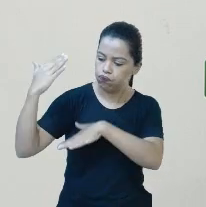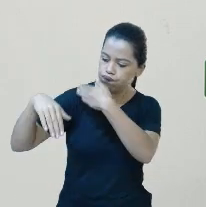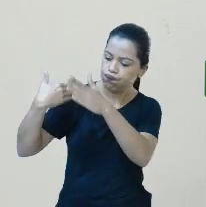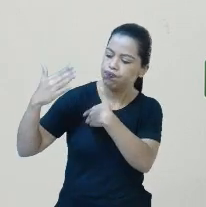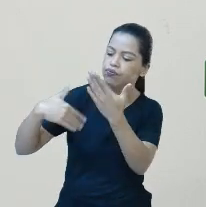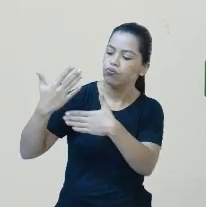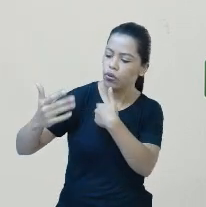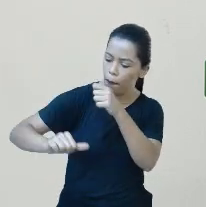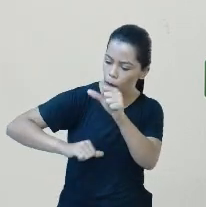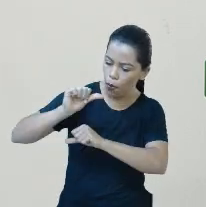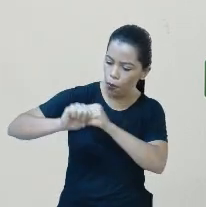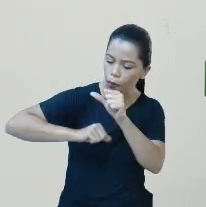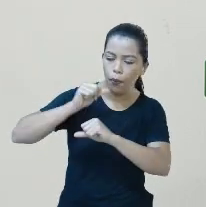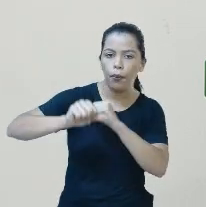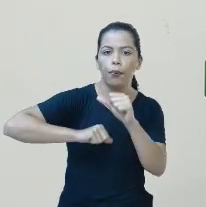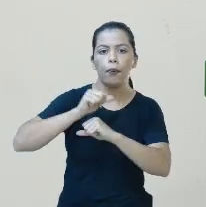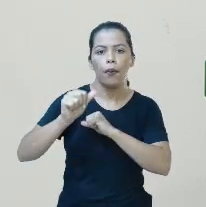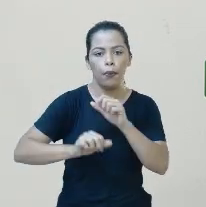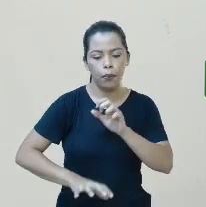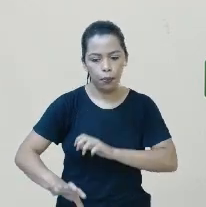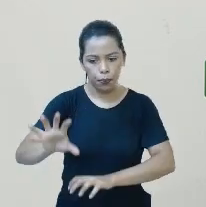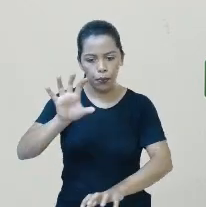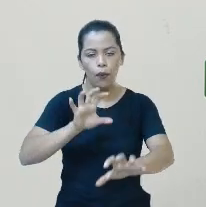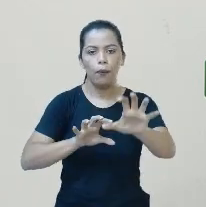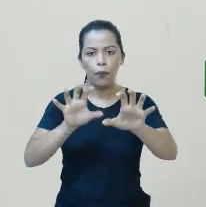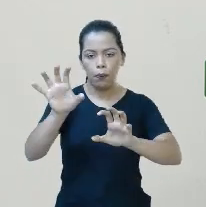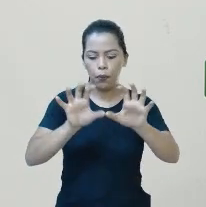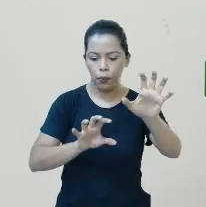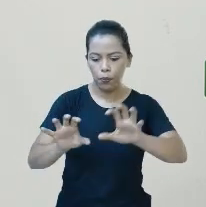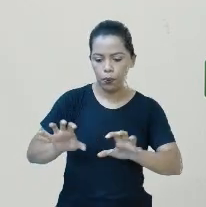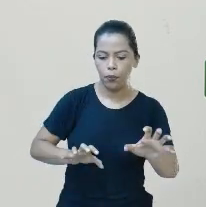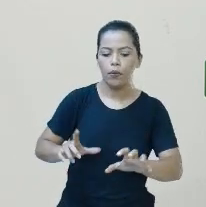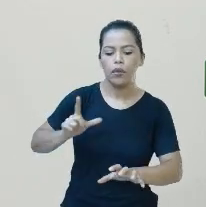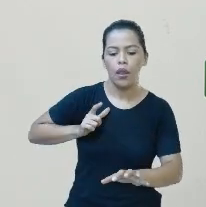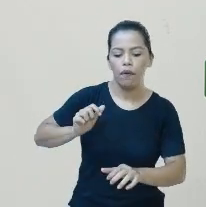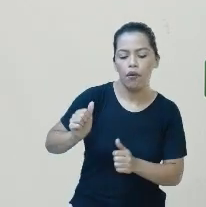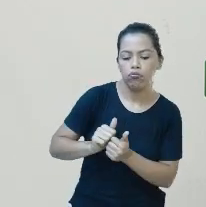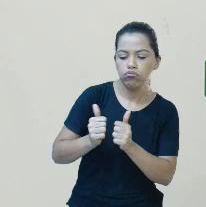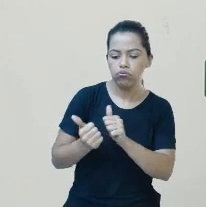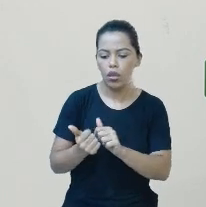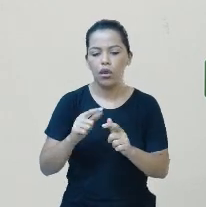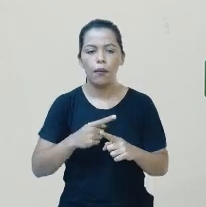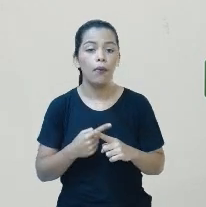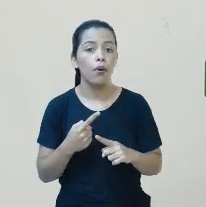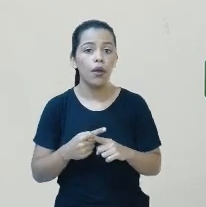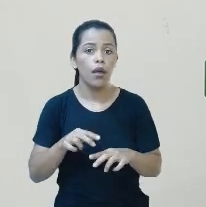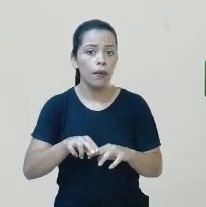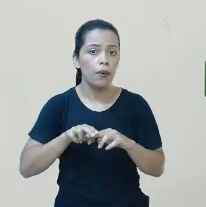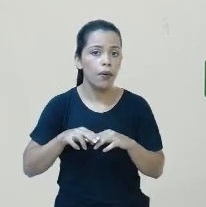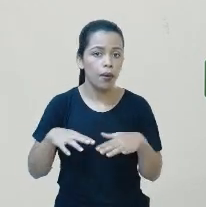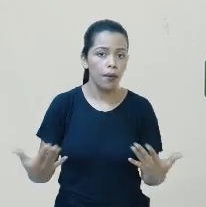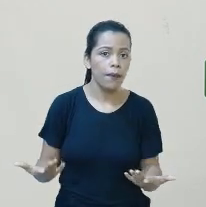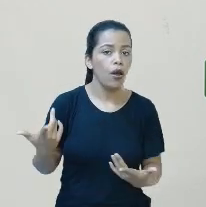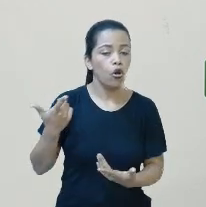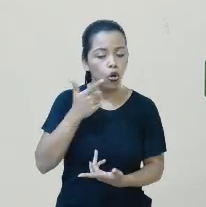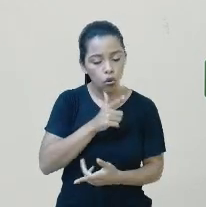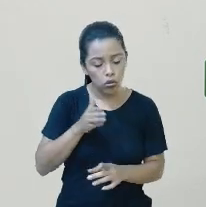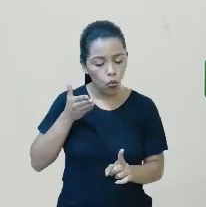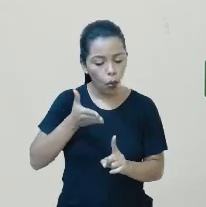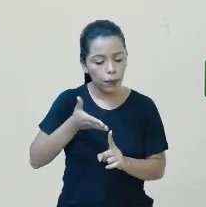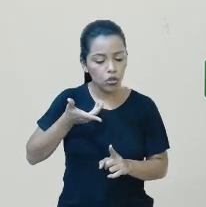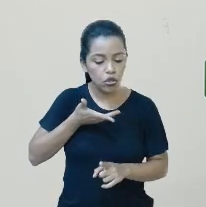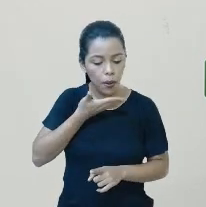tempo, sofreu mudanças, alterações, adequações para o quê? Para possibilitar uma